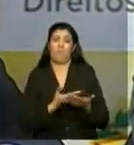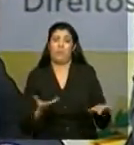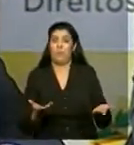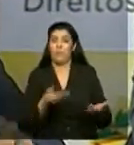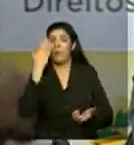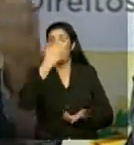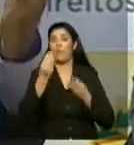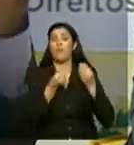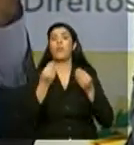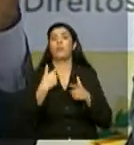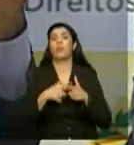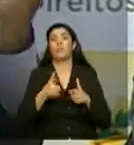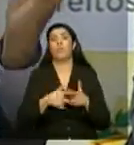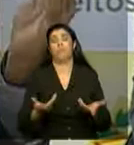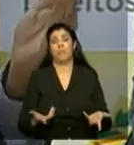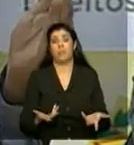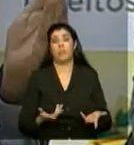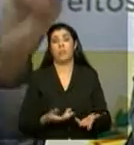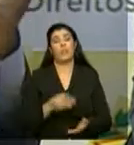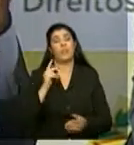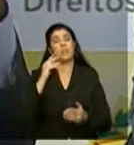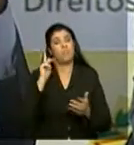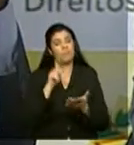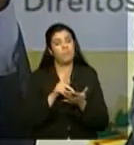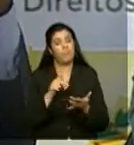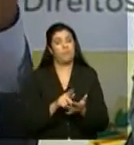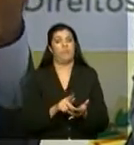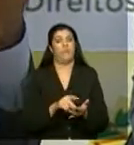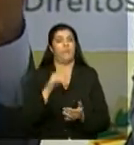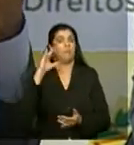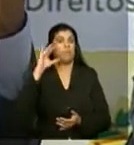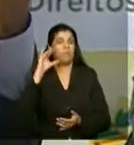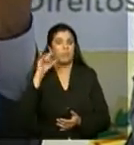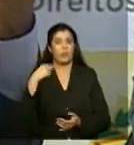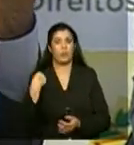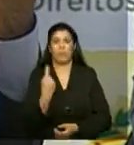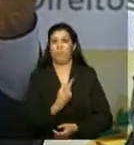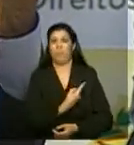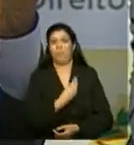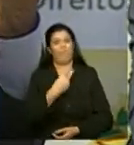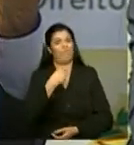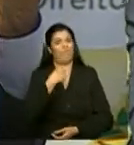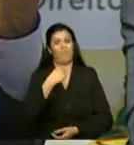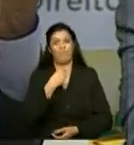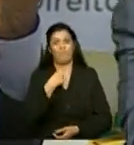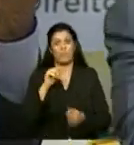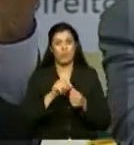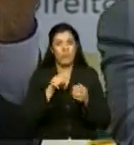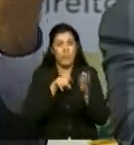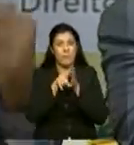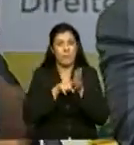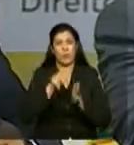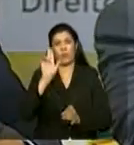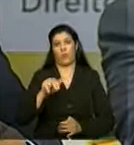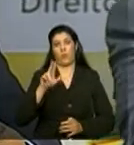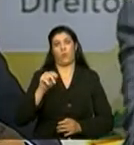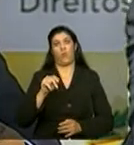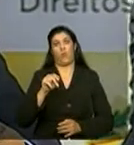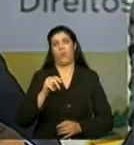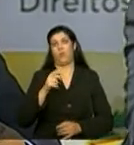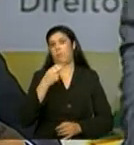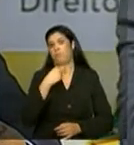segure o impacto tanto científicamente nos outros o que não podemos é perito ramas pode-se